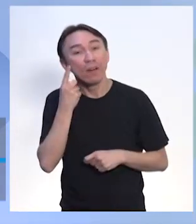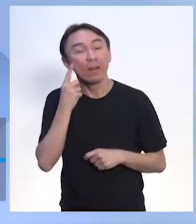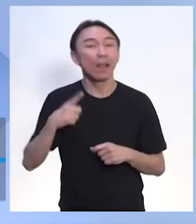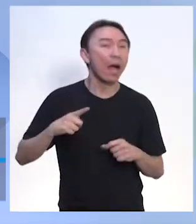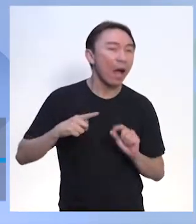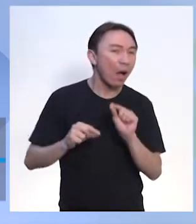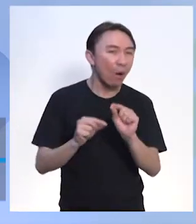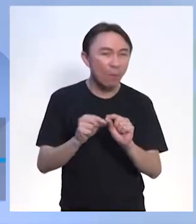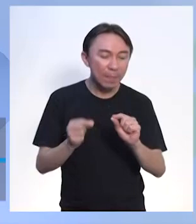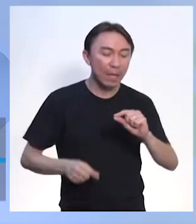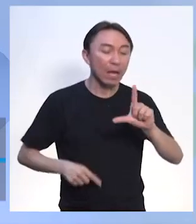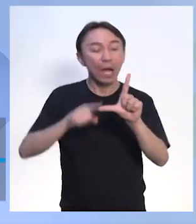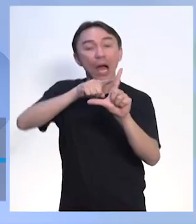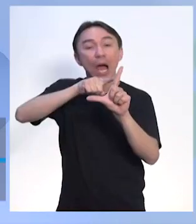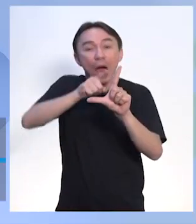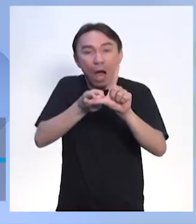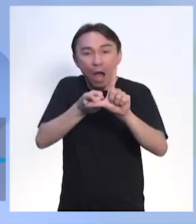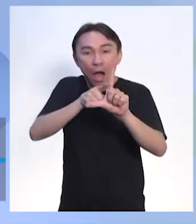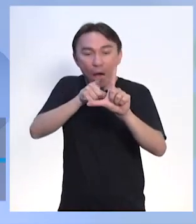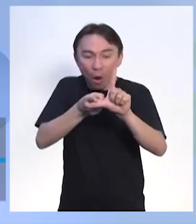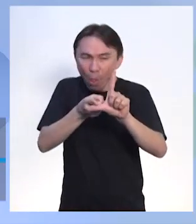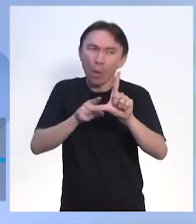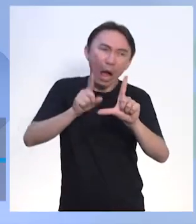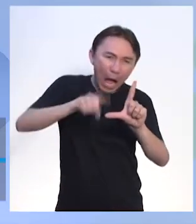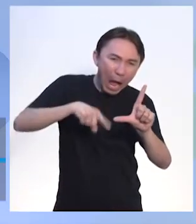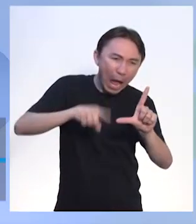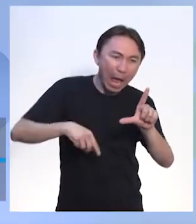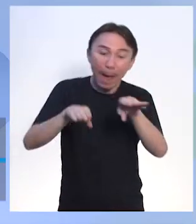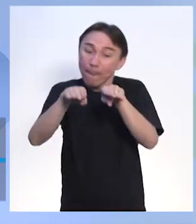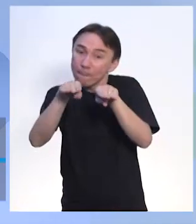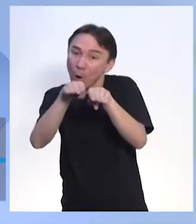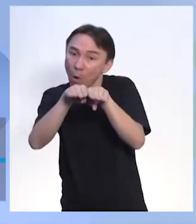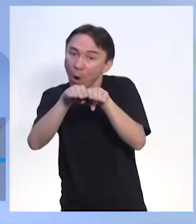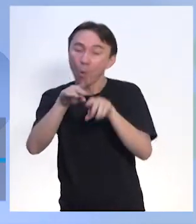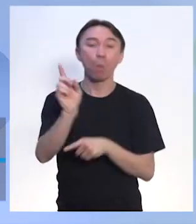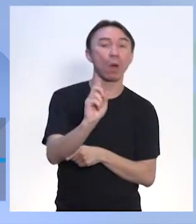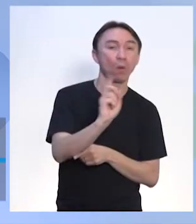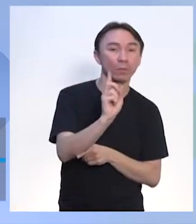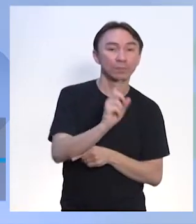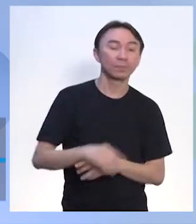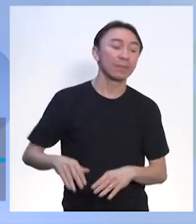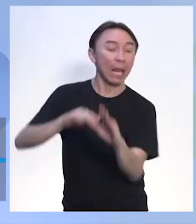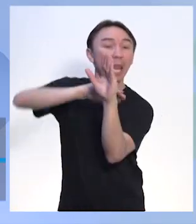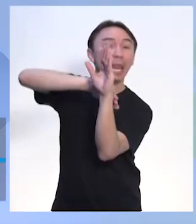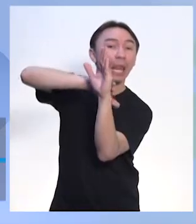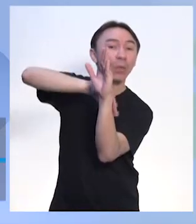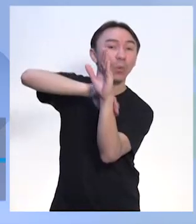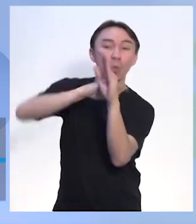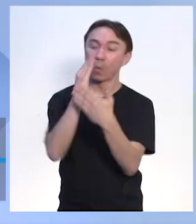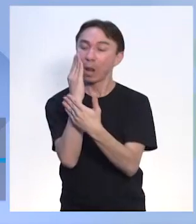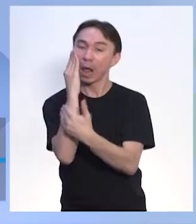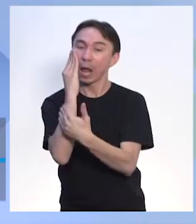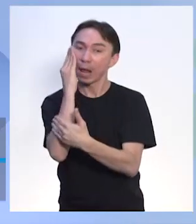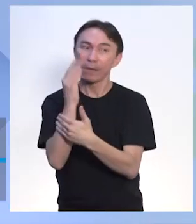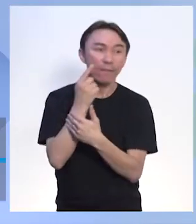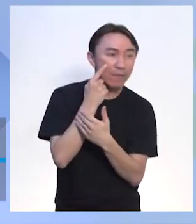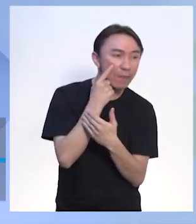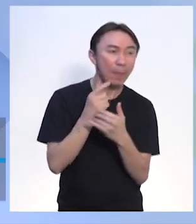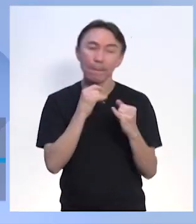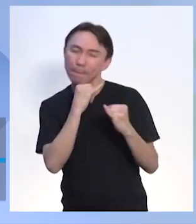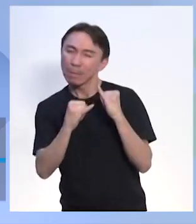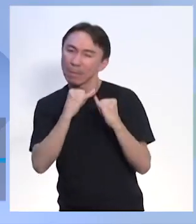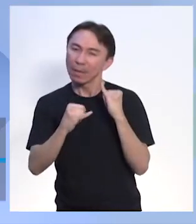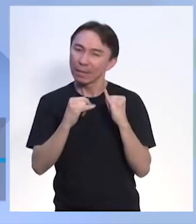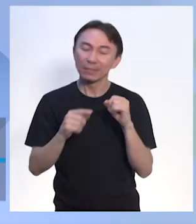Perfeito. seja, todos os ângulos iguais. Certo. A proporcionalidade entre os lados. Perfeito. E a forma, né, obrigatoriamente,